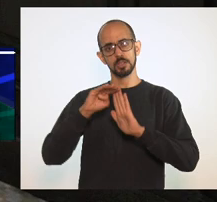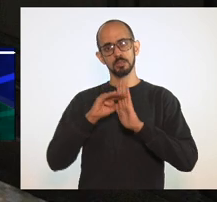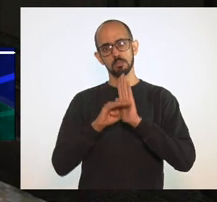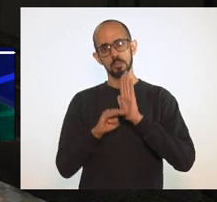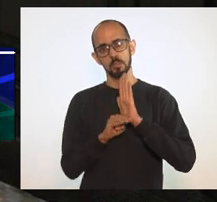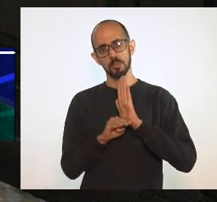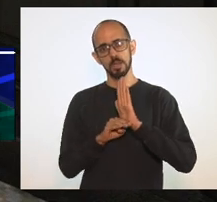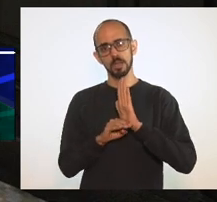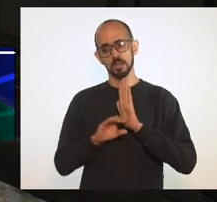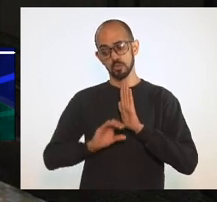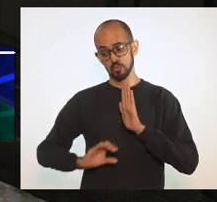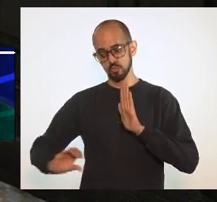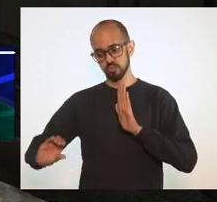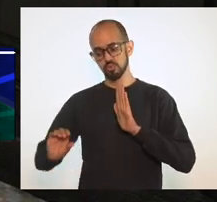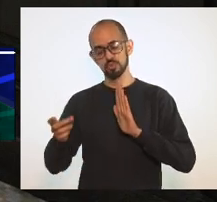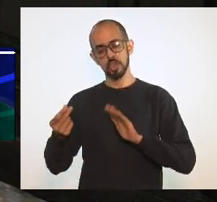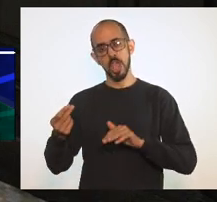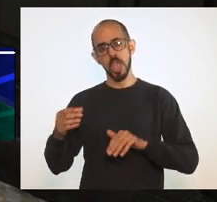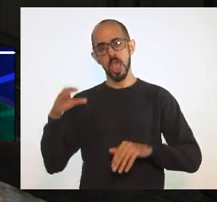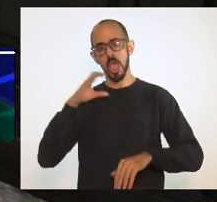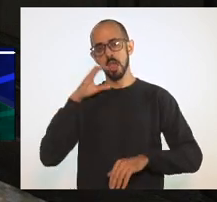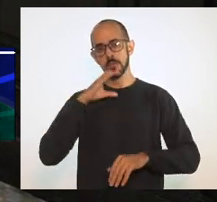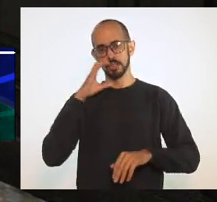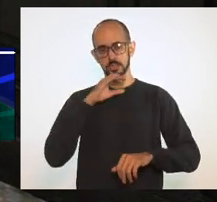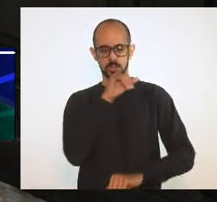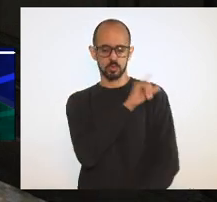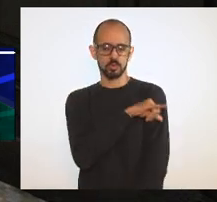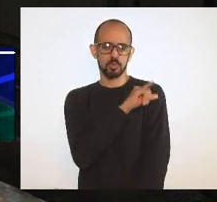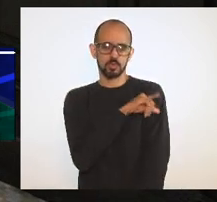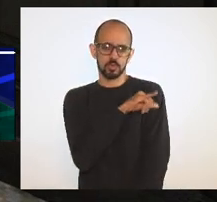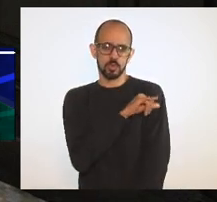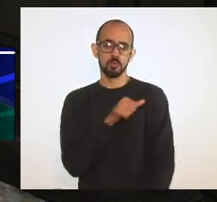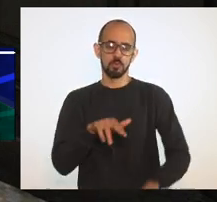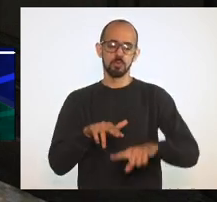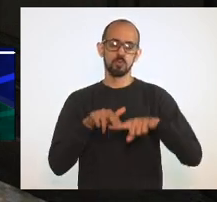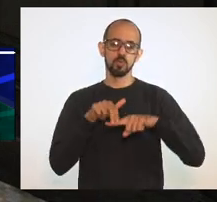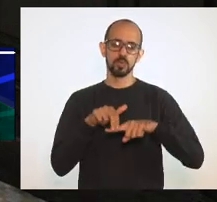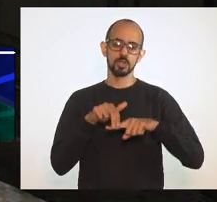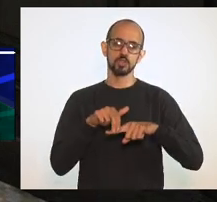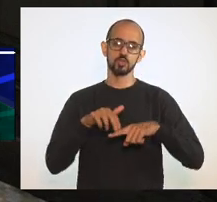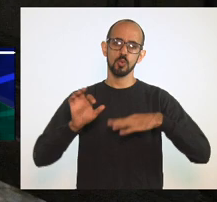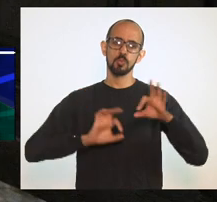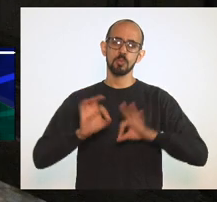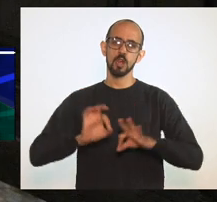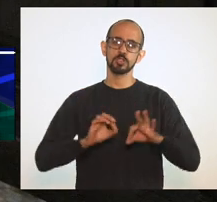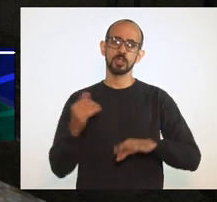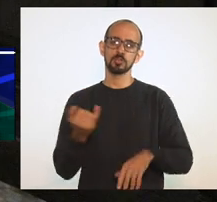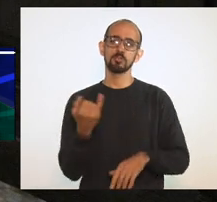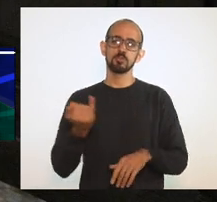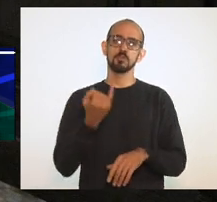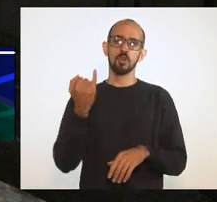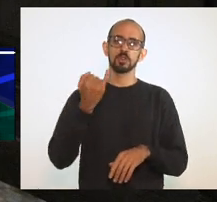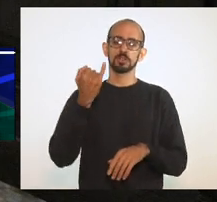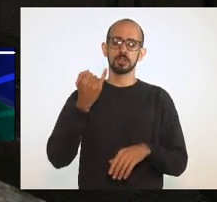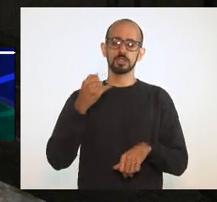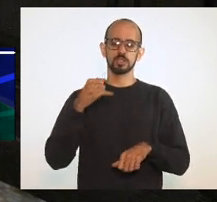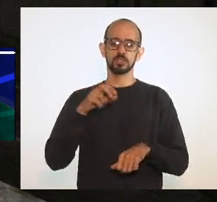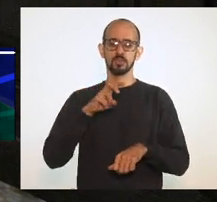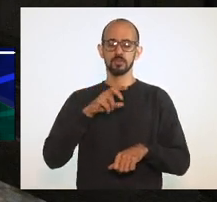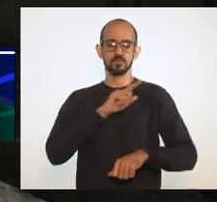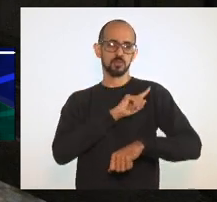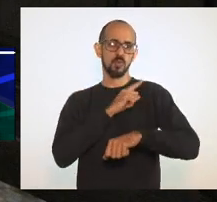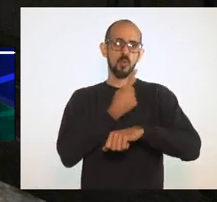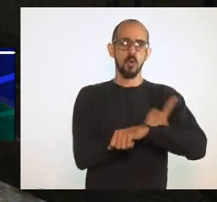renda emergencial no Estado do Rio de Janeiro. Então, por isso, nós achamos que esse projeto, já tão importante, ficou ainda mais